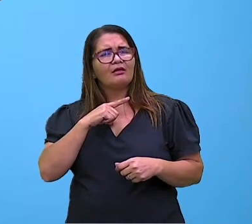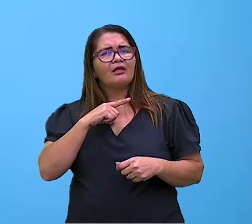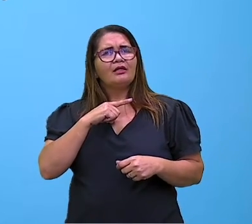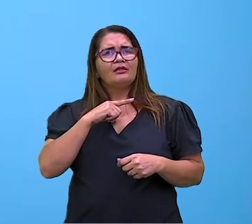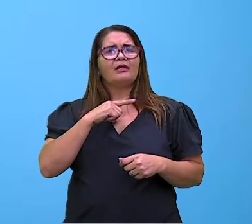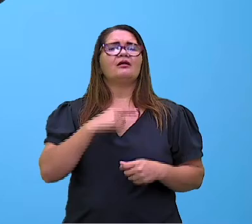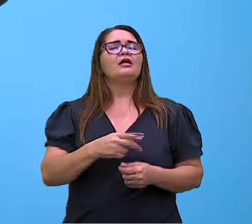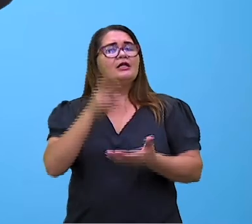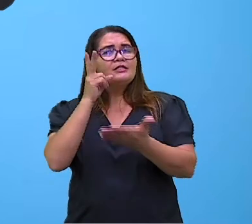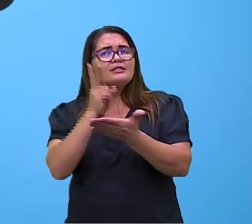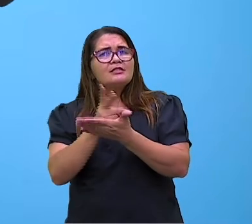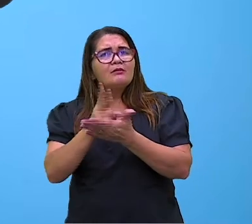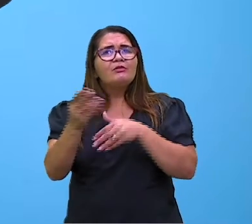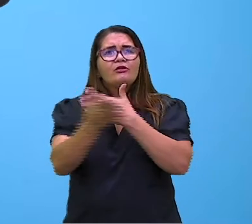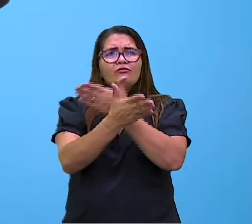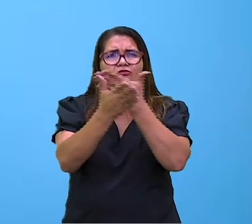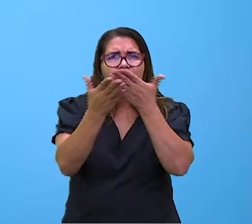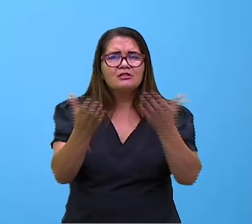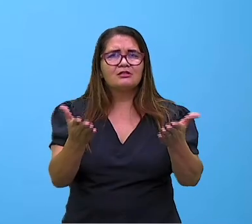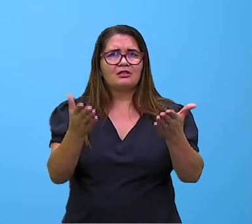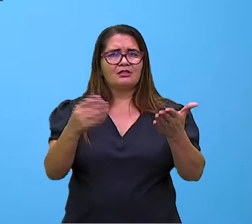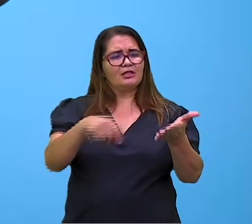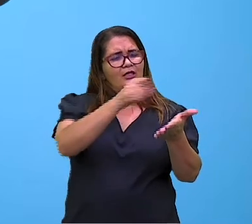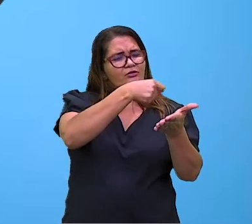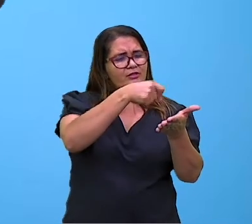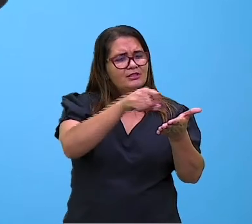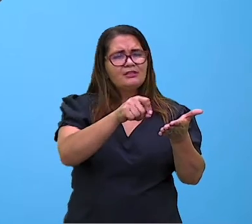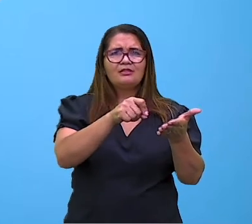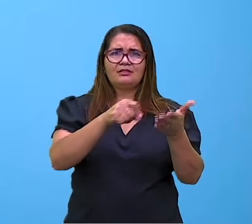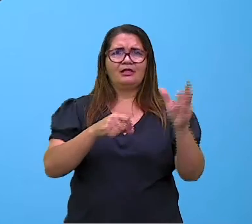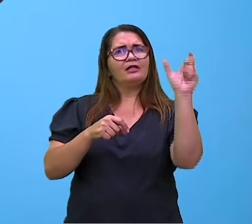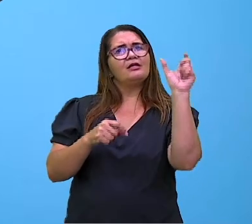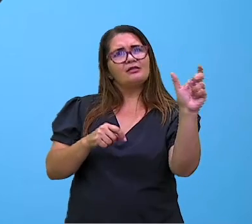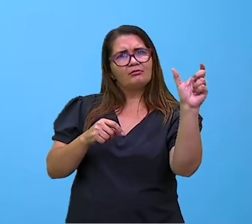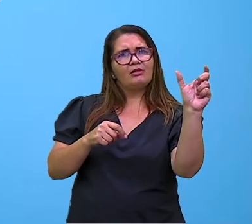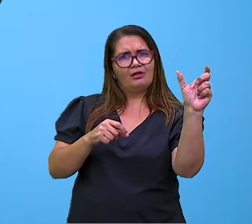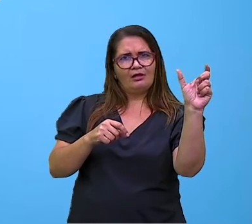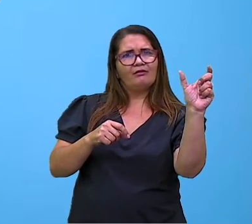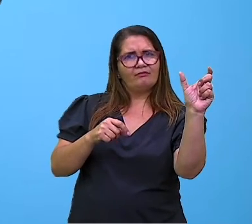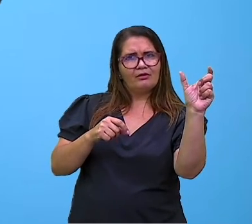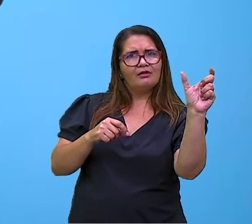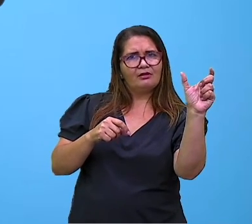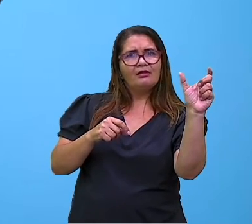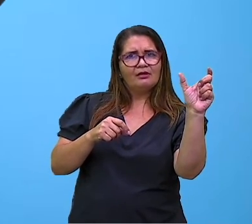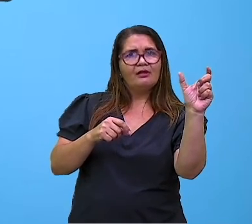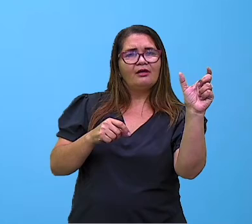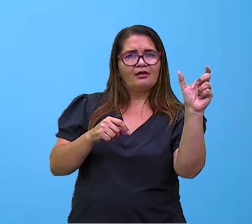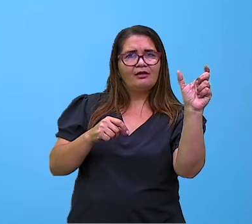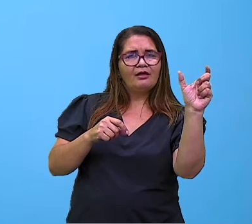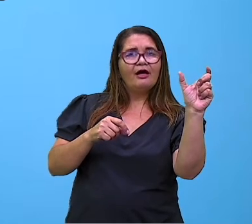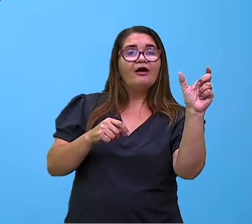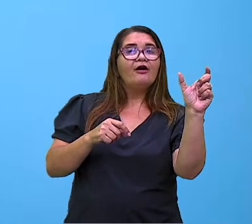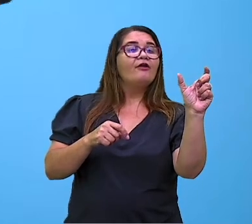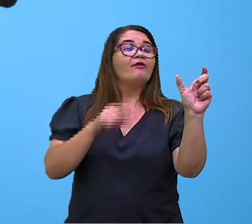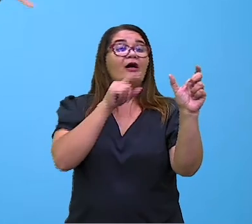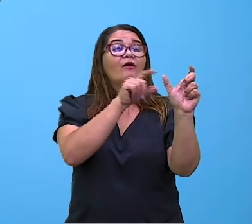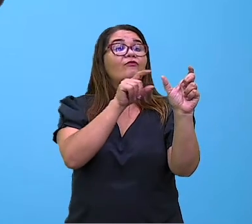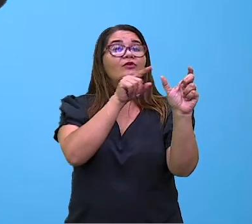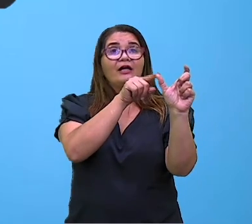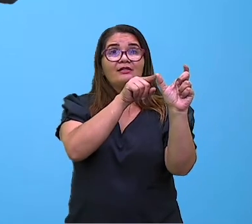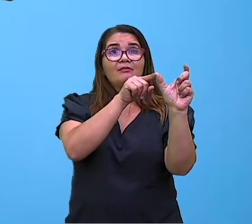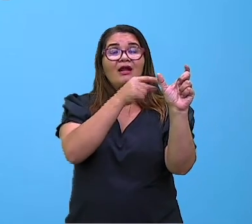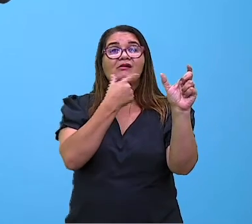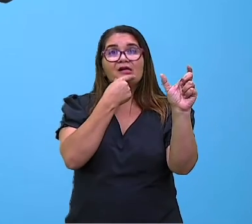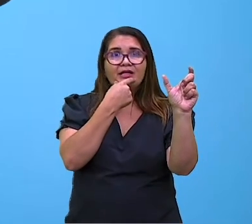isso, uma ou duas palavras ficarão fixadas e você, toda vez que olhar para ela, você vai entender que